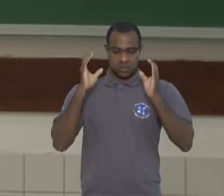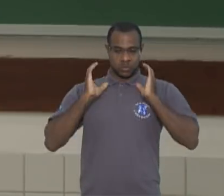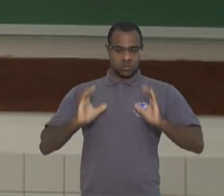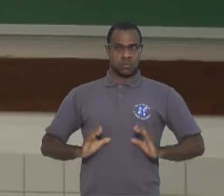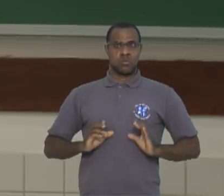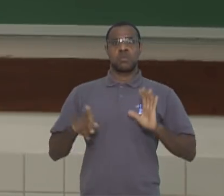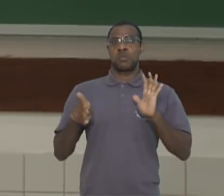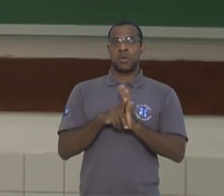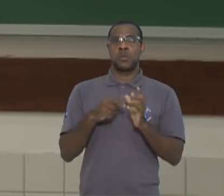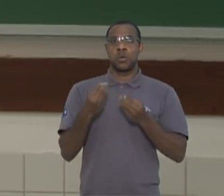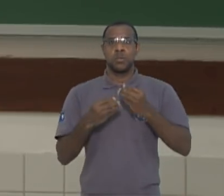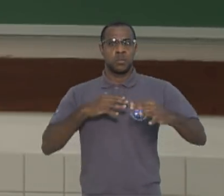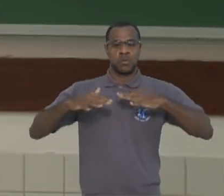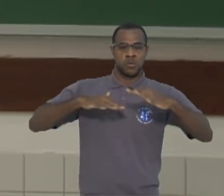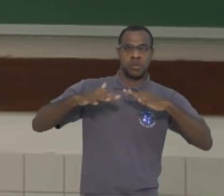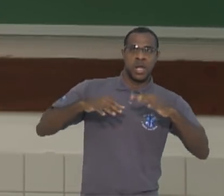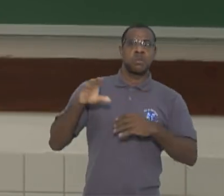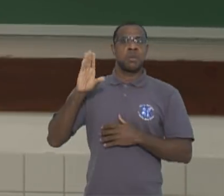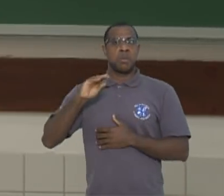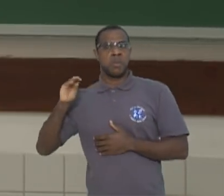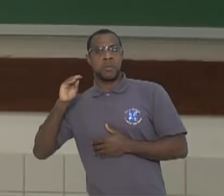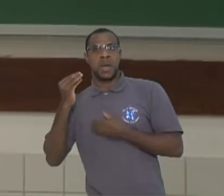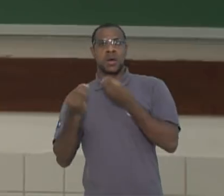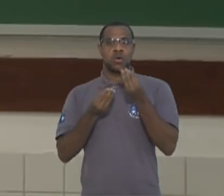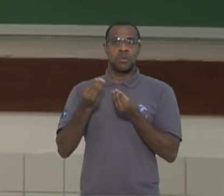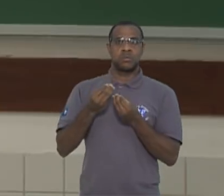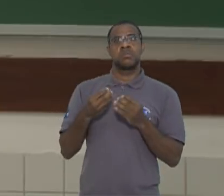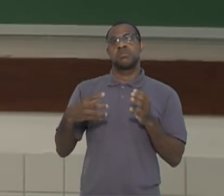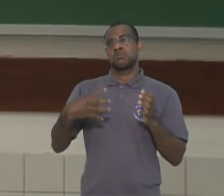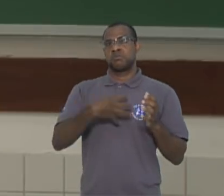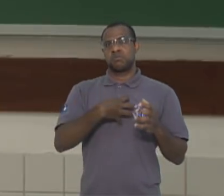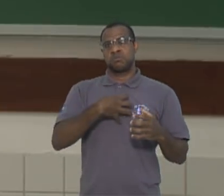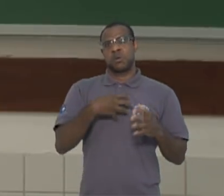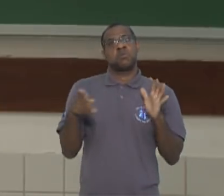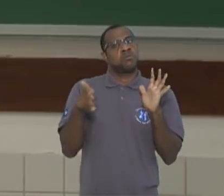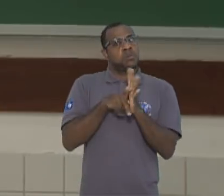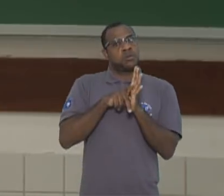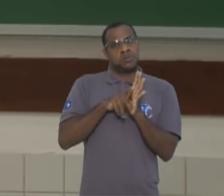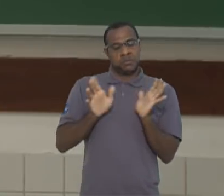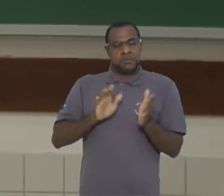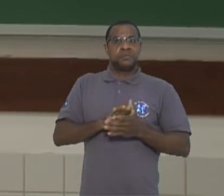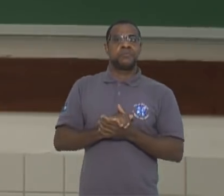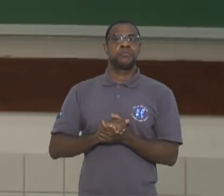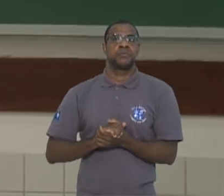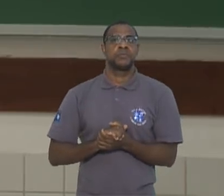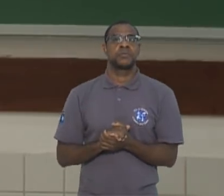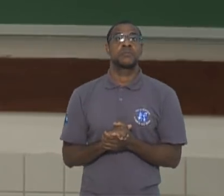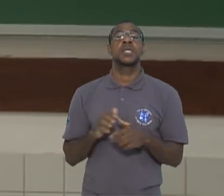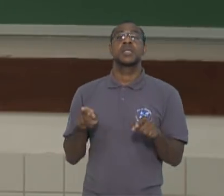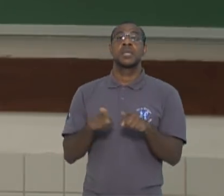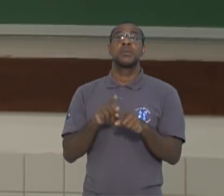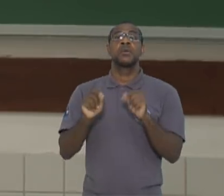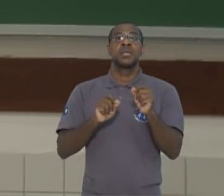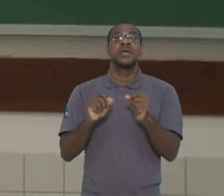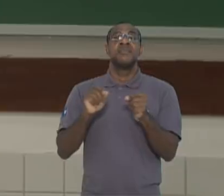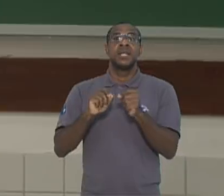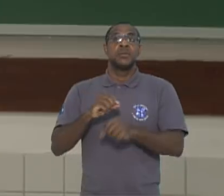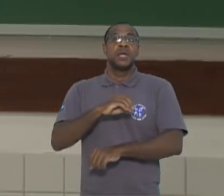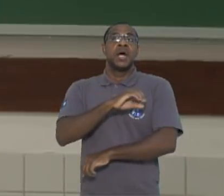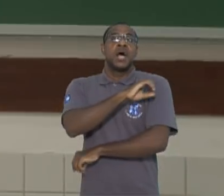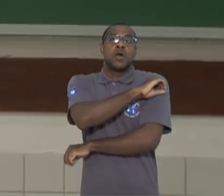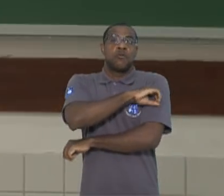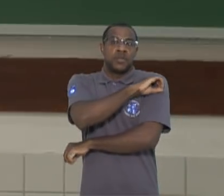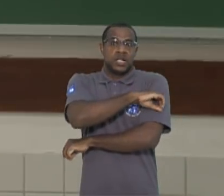ele se movimenta, como ele fala. Cada um vai ter o seu próprio jeito, né? E também fizemos a nossa oficina de sapato